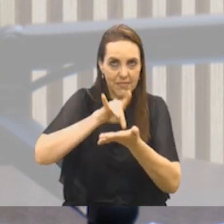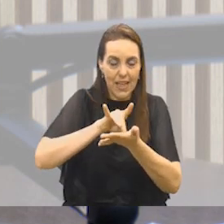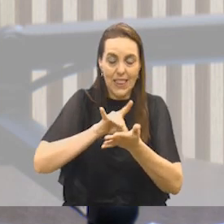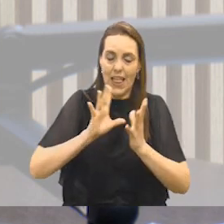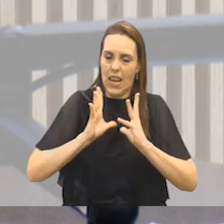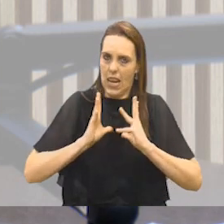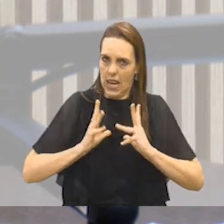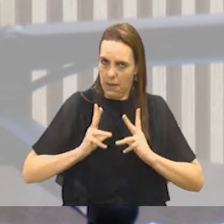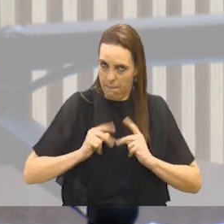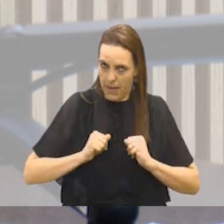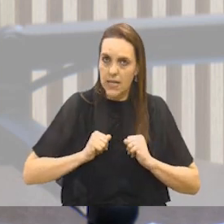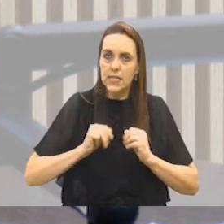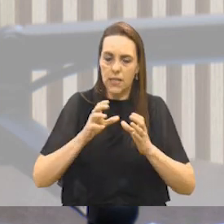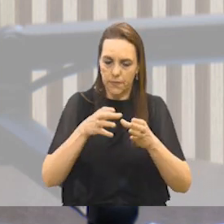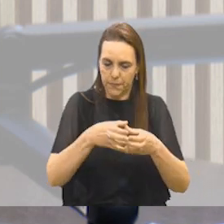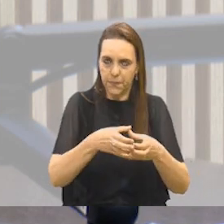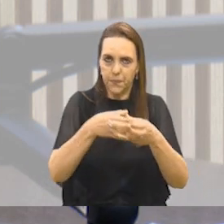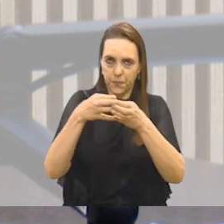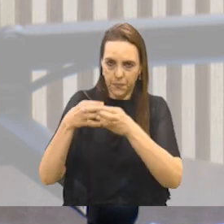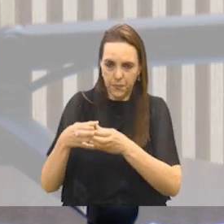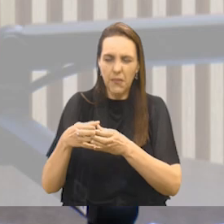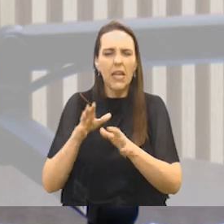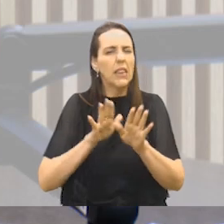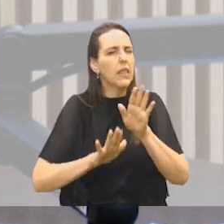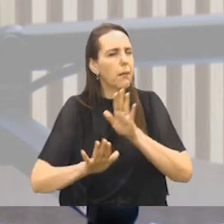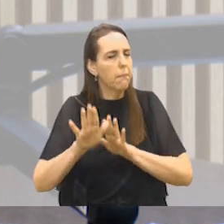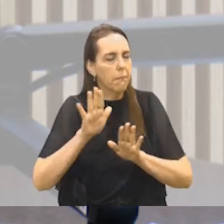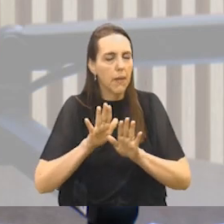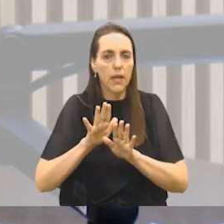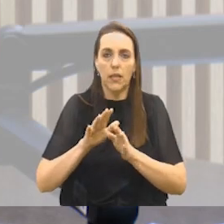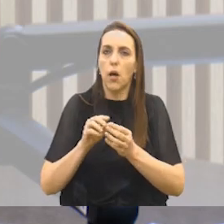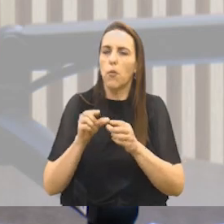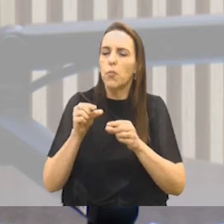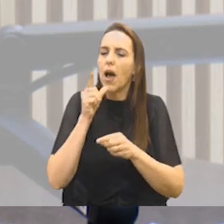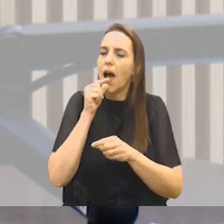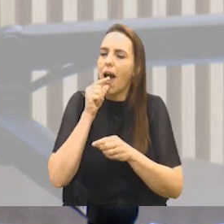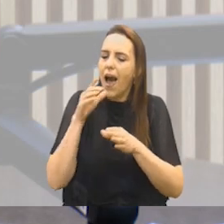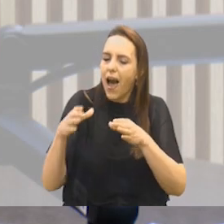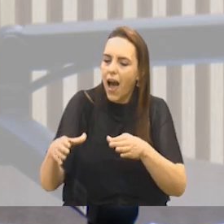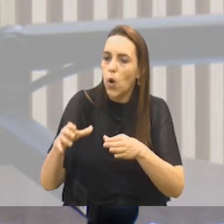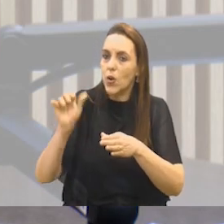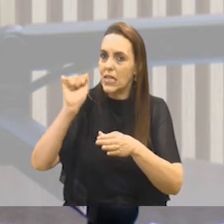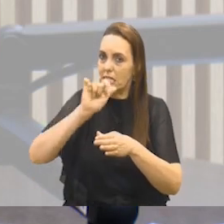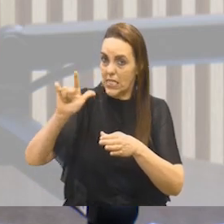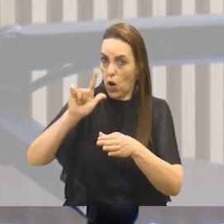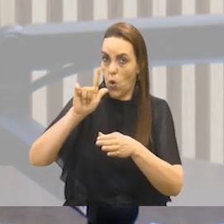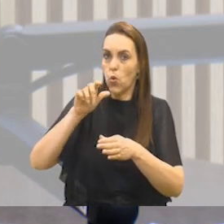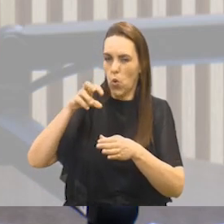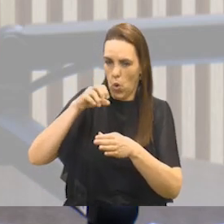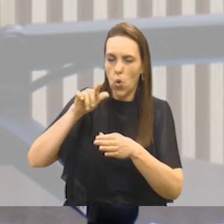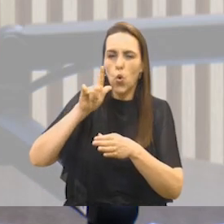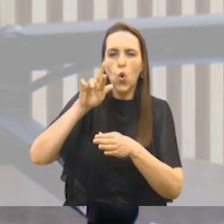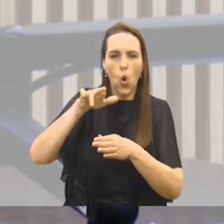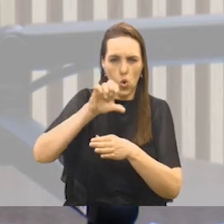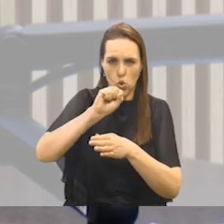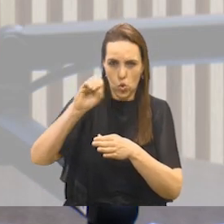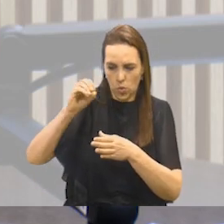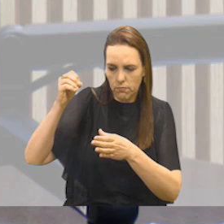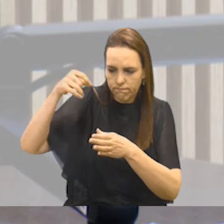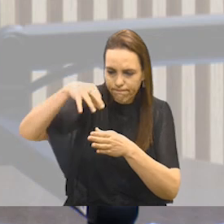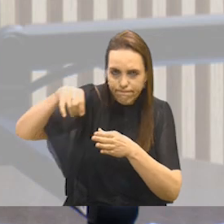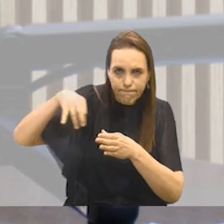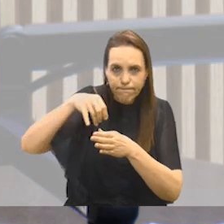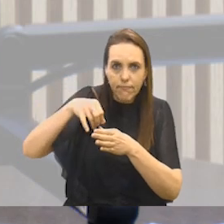pegue esse cristal, que tu limpe esse cristal. Você pode, dependendo do cristal, colocar num pouquinho de água com sal grosso.